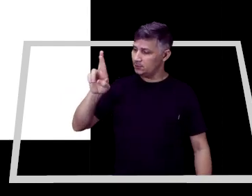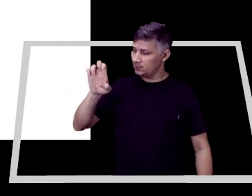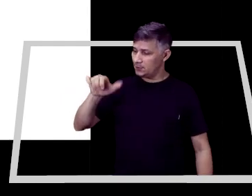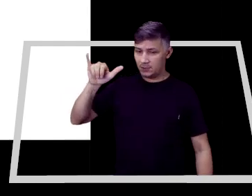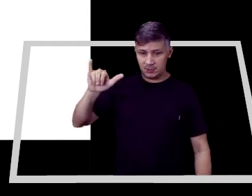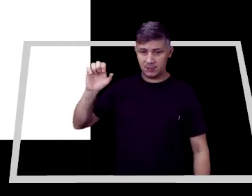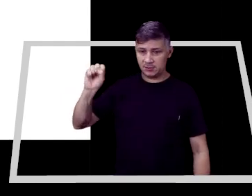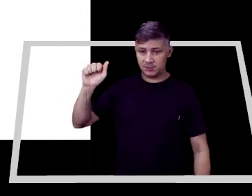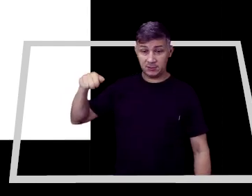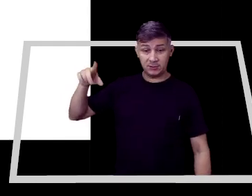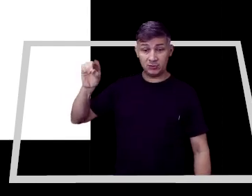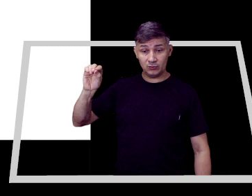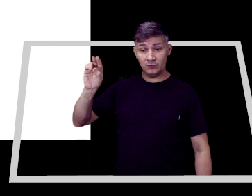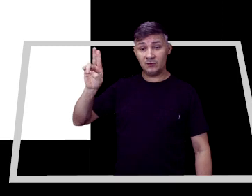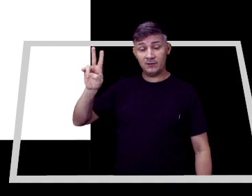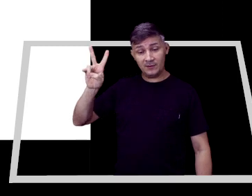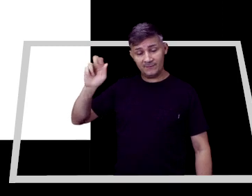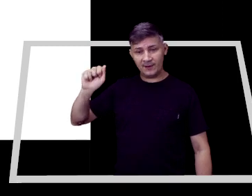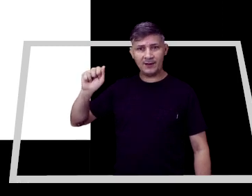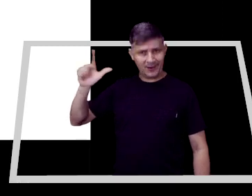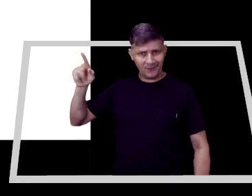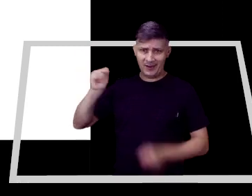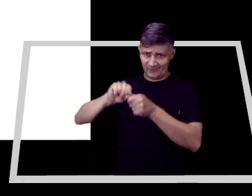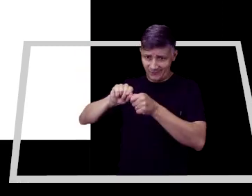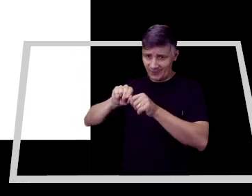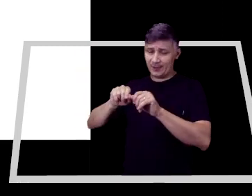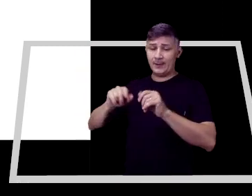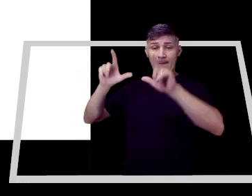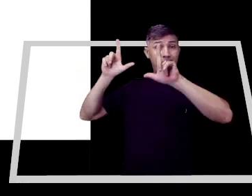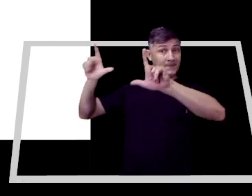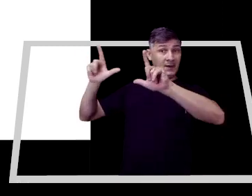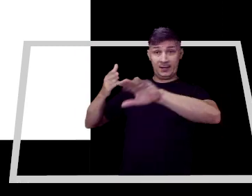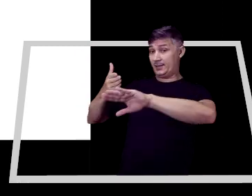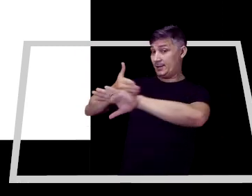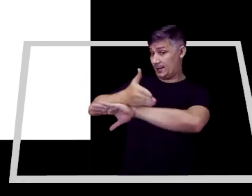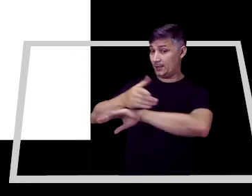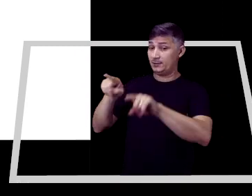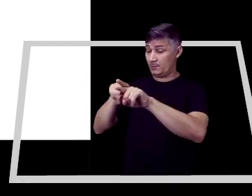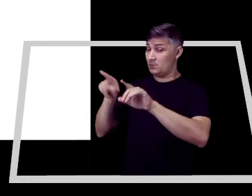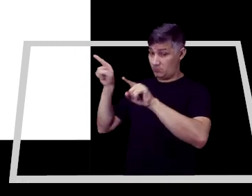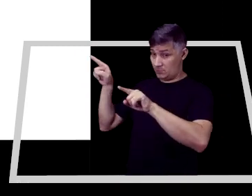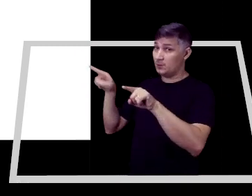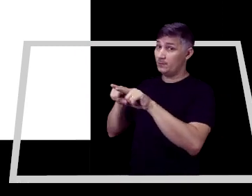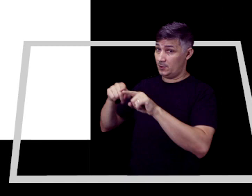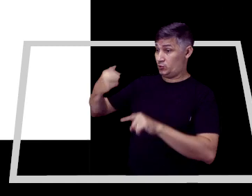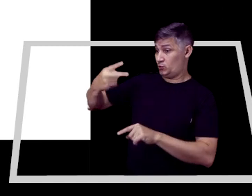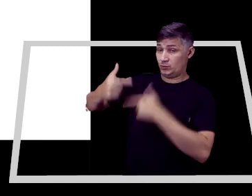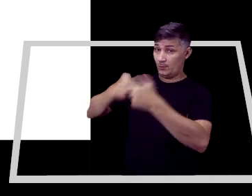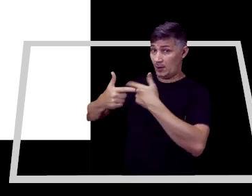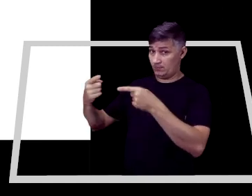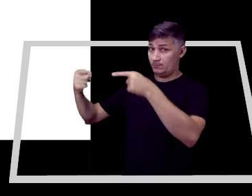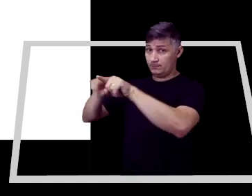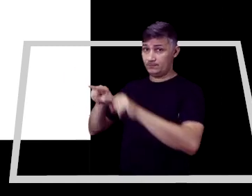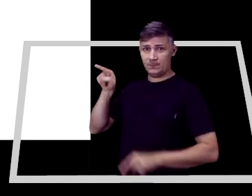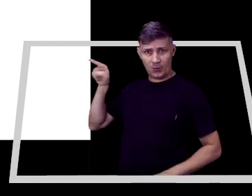que fez lá no projeto Simpatia o painel lá da entrada. Esse já é um segundo trabalho que a gente faz